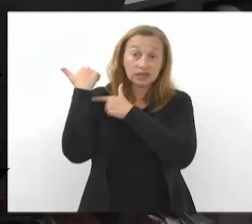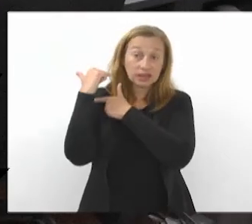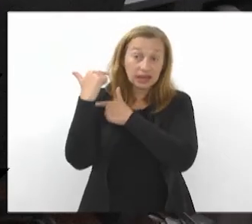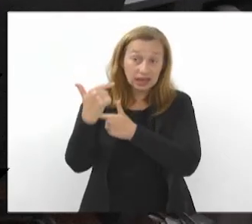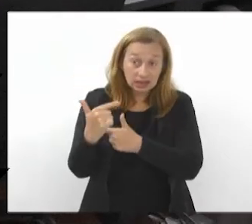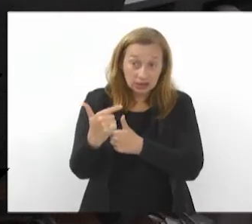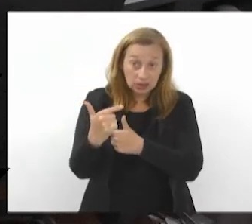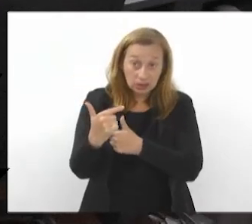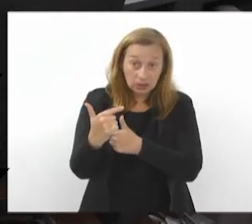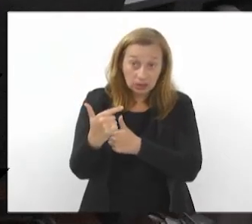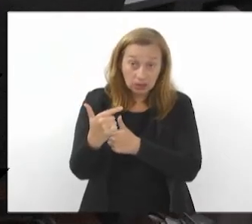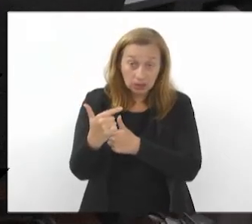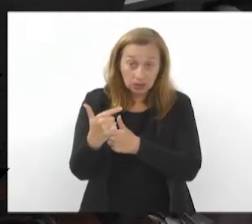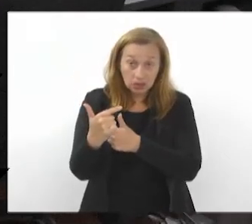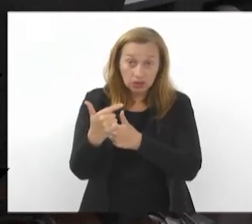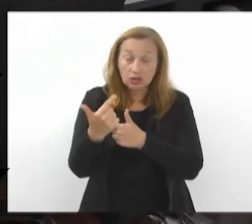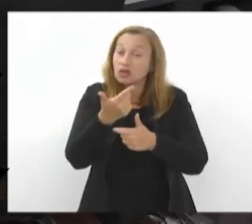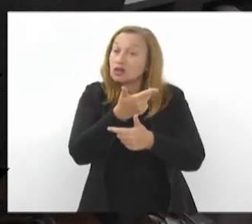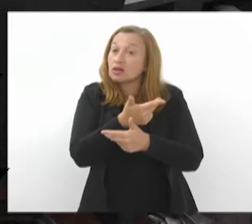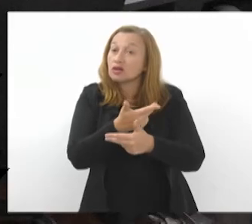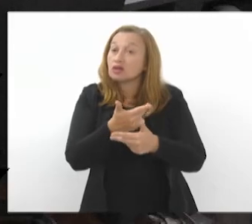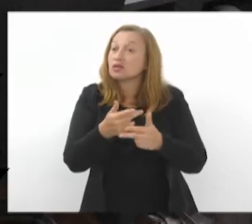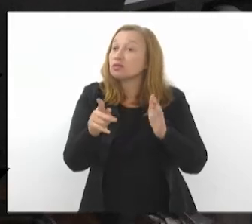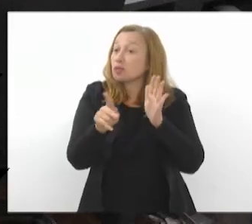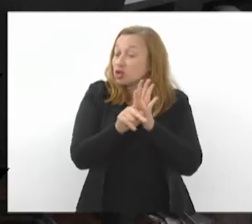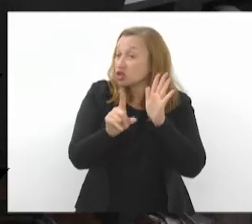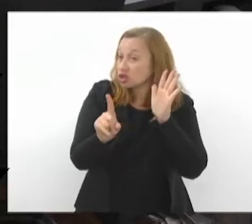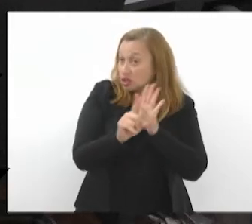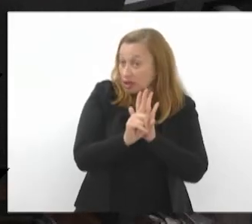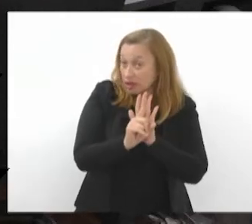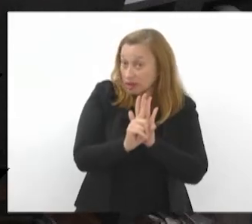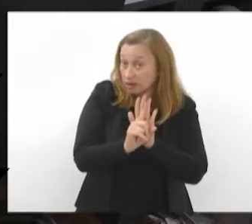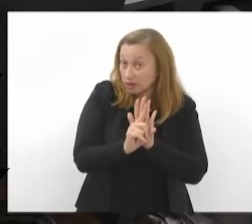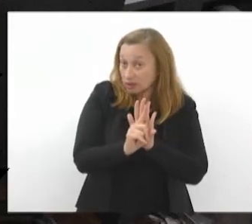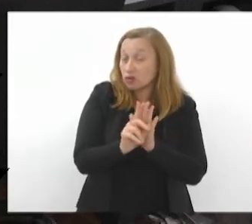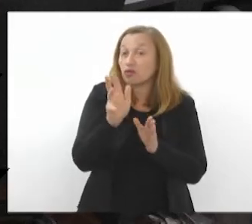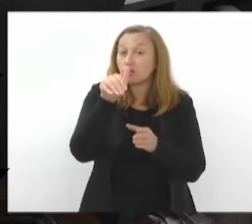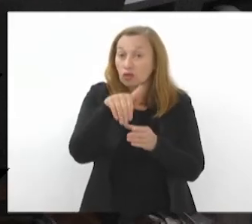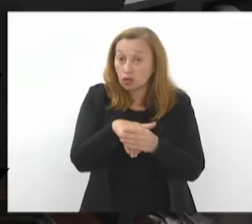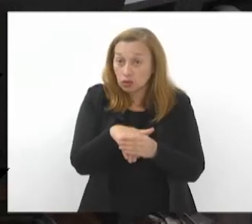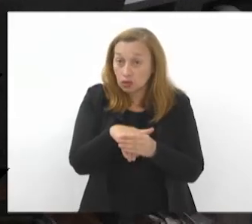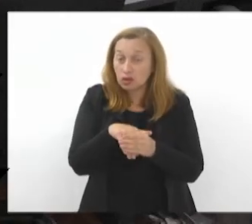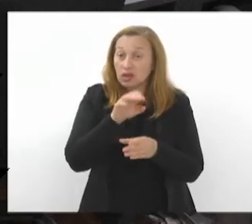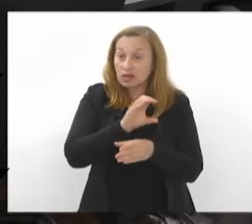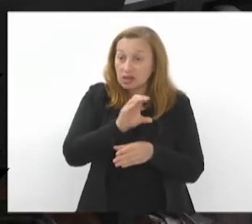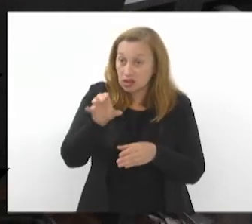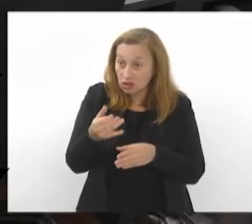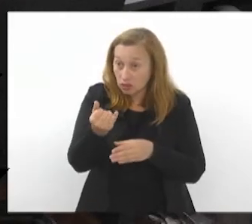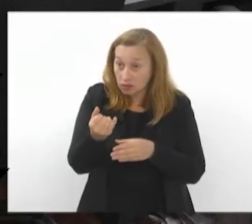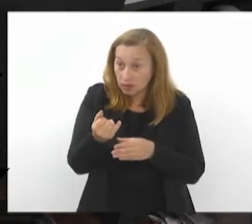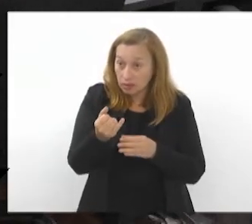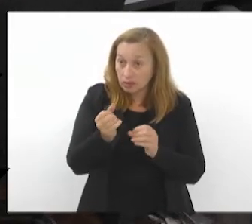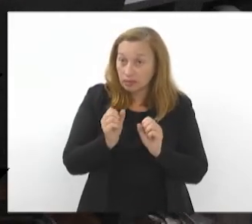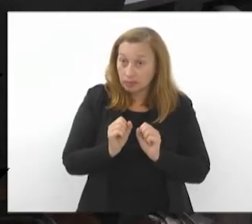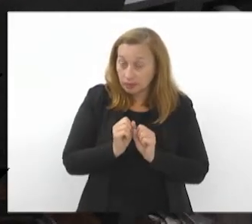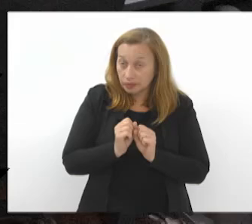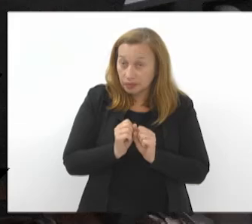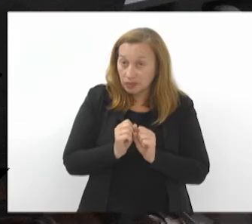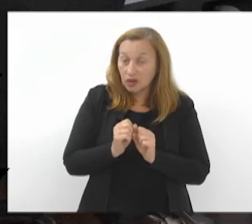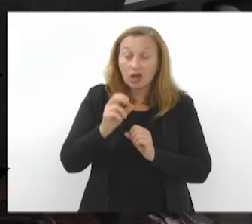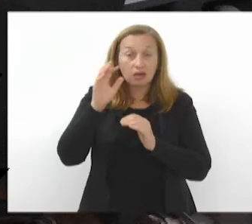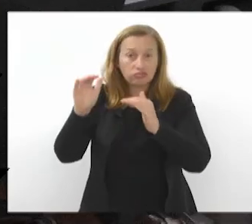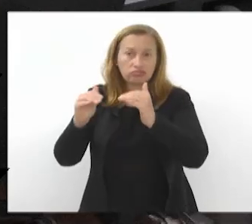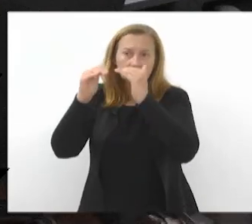tradicionalmente, em dezenas e dezenas de projetos de lei, votou a CCJ. Né? Vossa